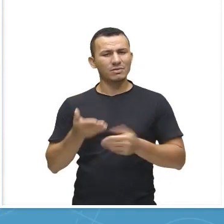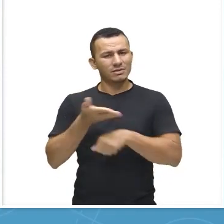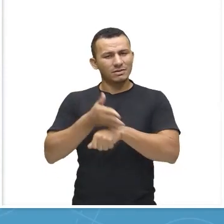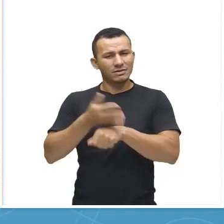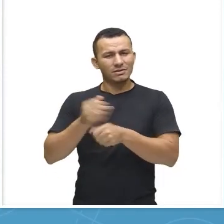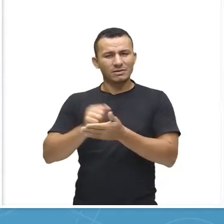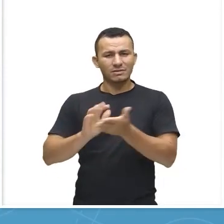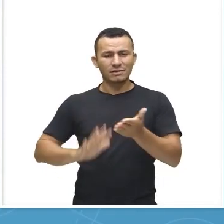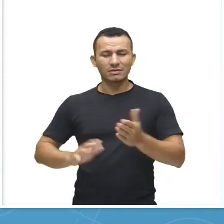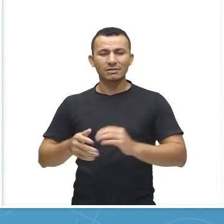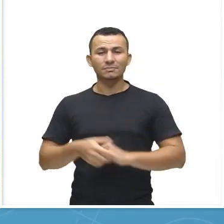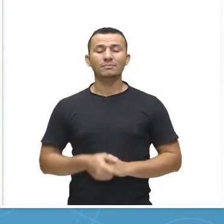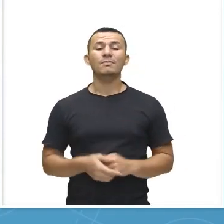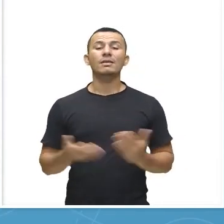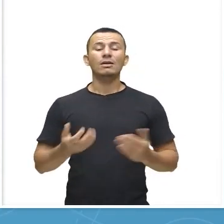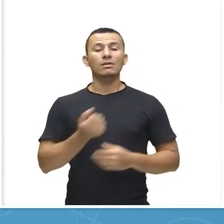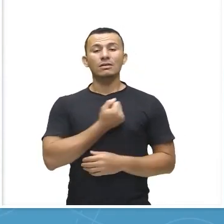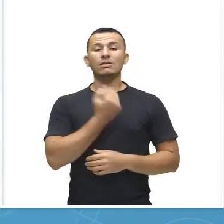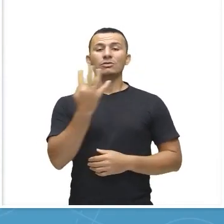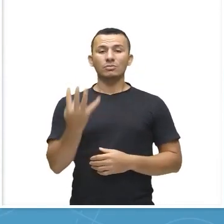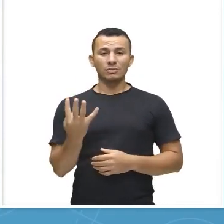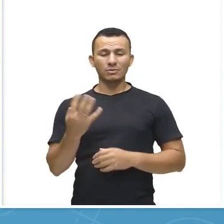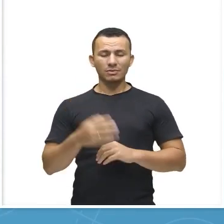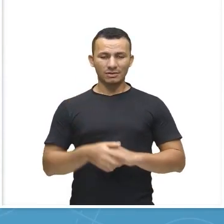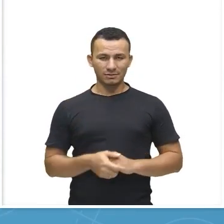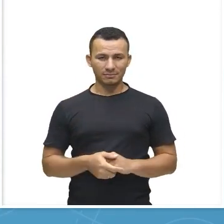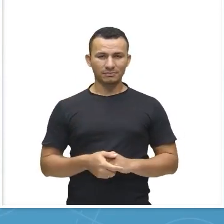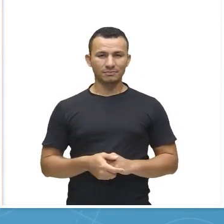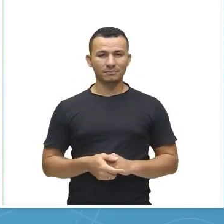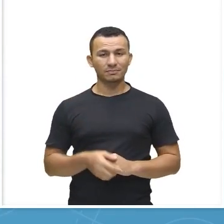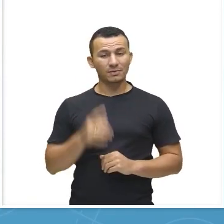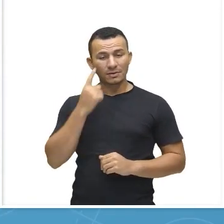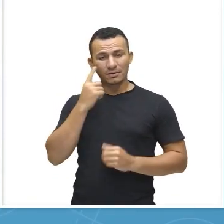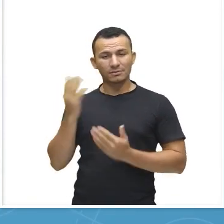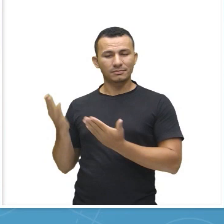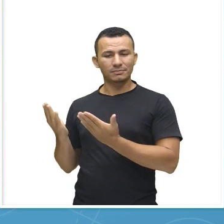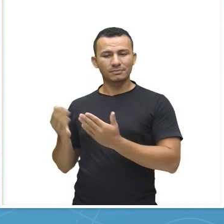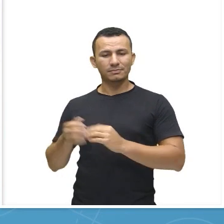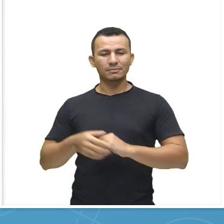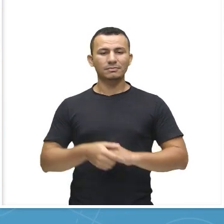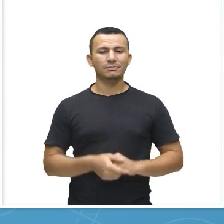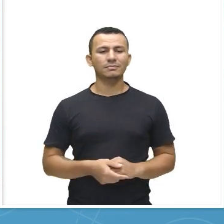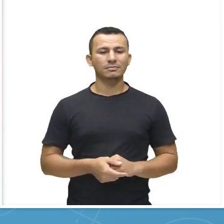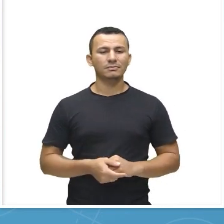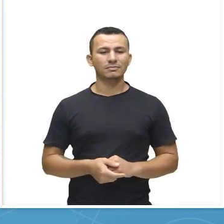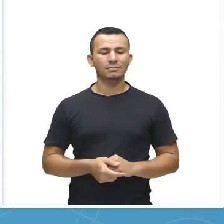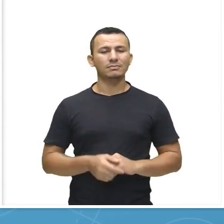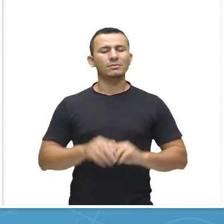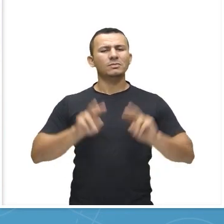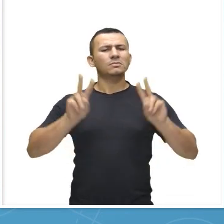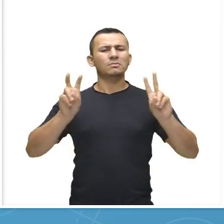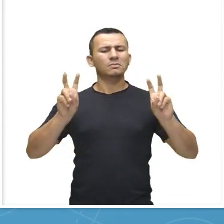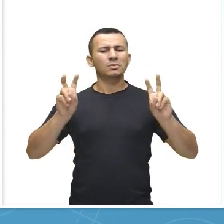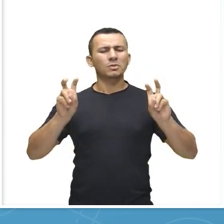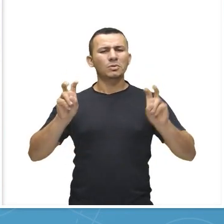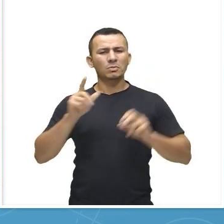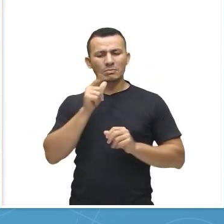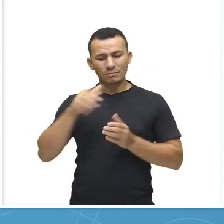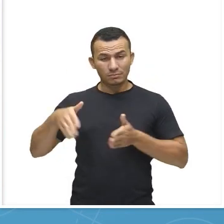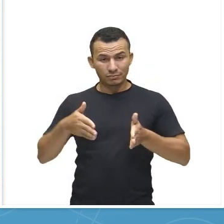hoje. Vamos chamar agora a quarta questão com vocês. Sobre hidrografia no continente